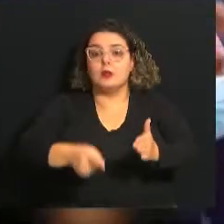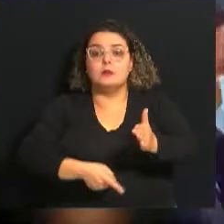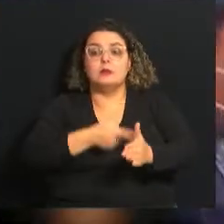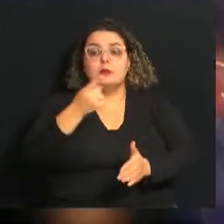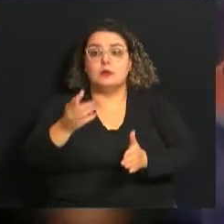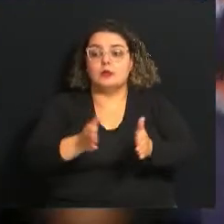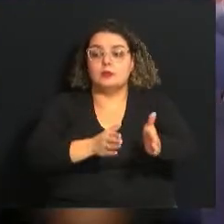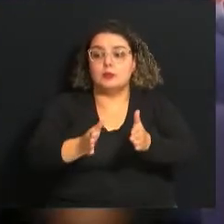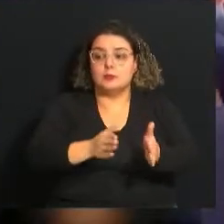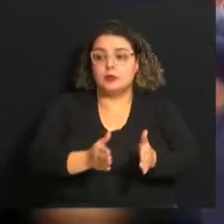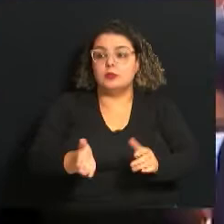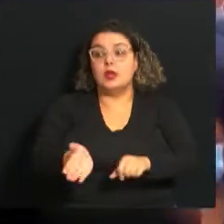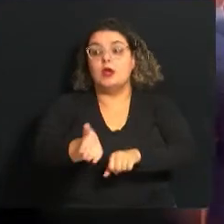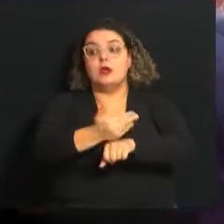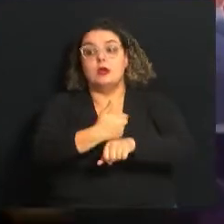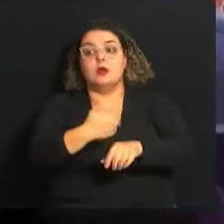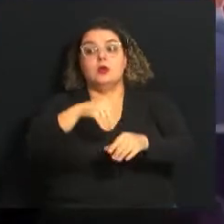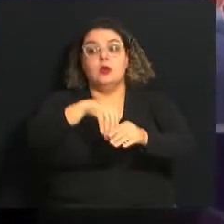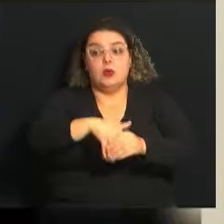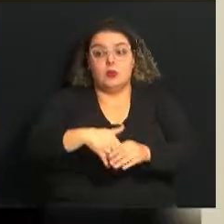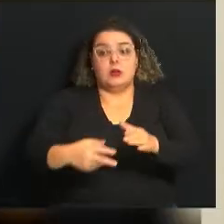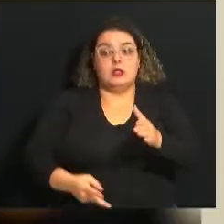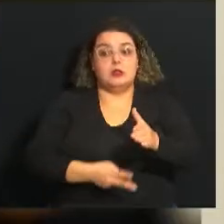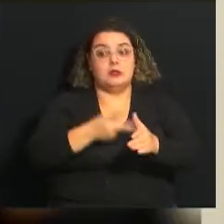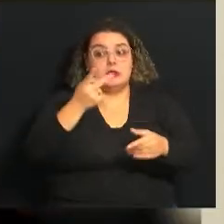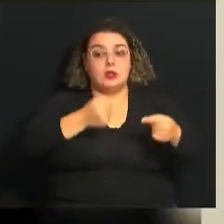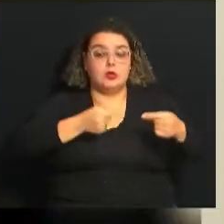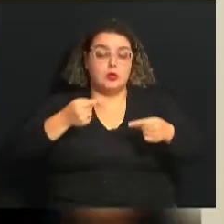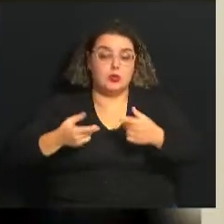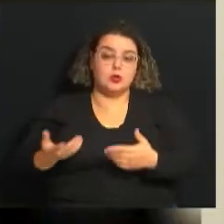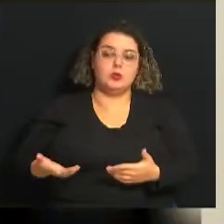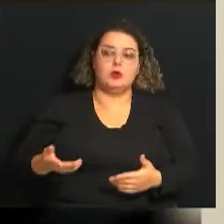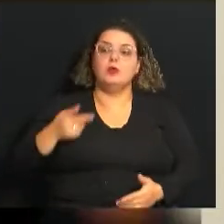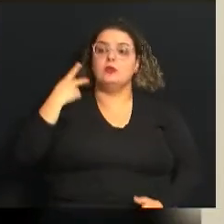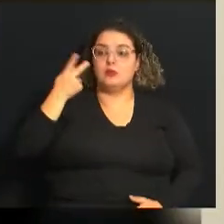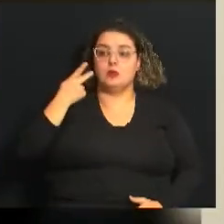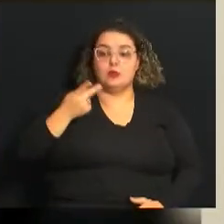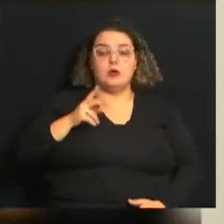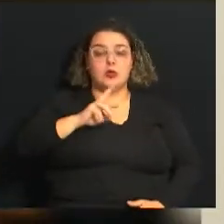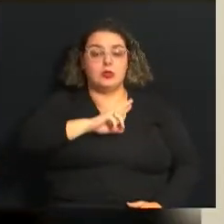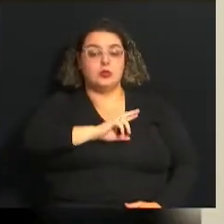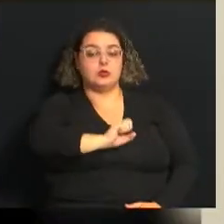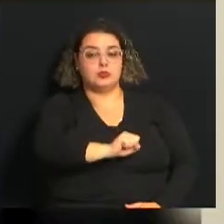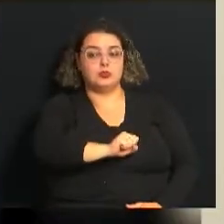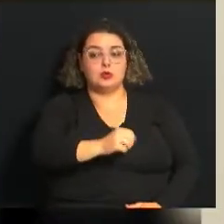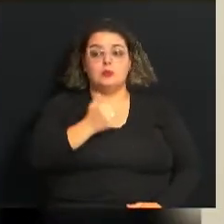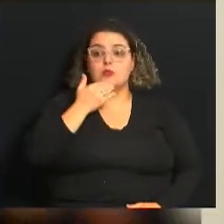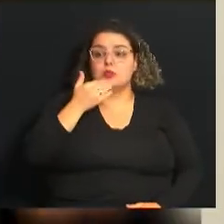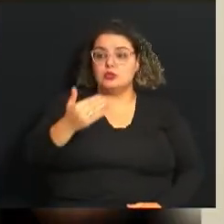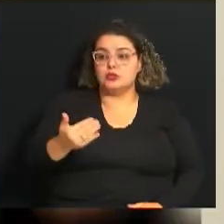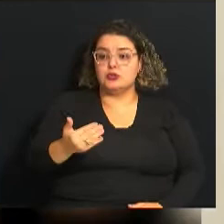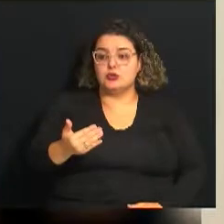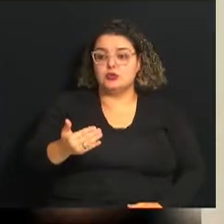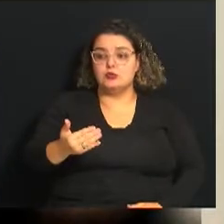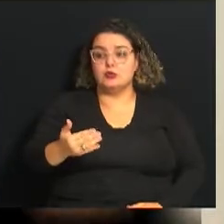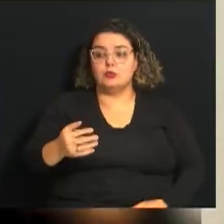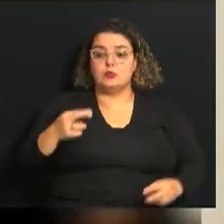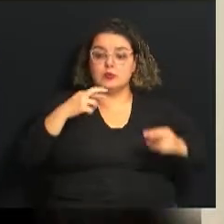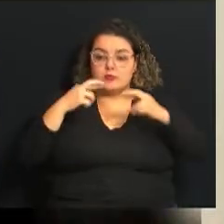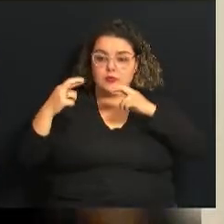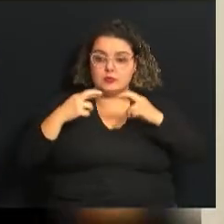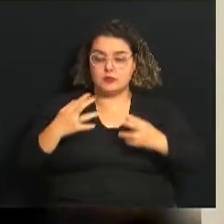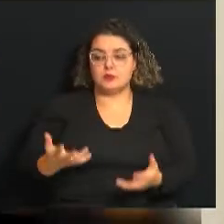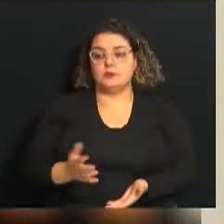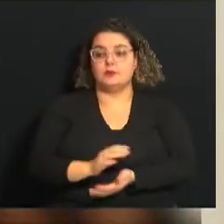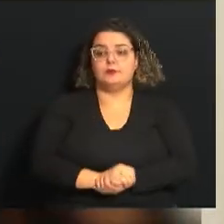e, antes de ser votado em segunda discussão, o vereador Luiz Rossini solicitou o pedido de vistas.